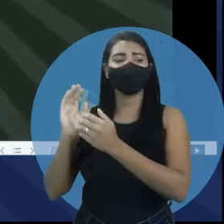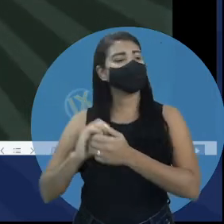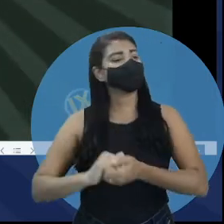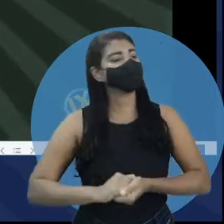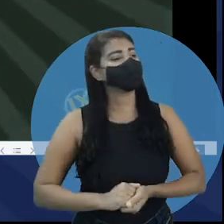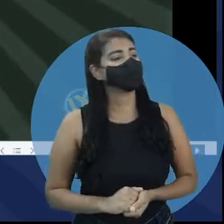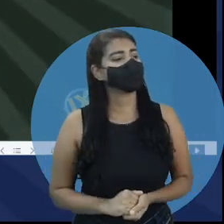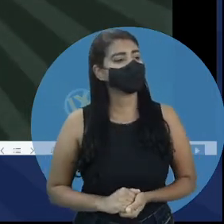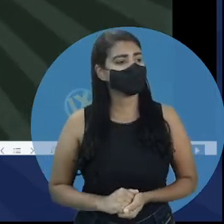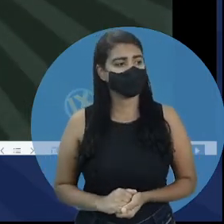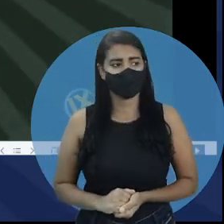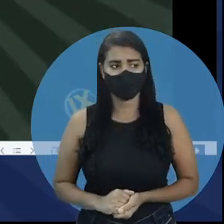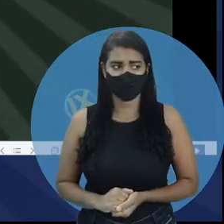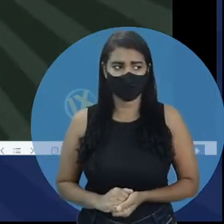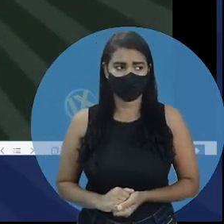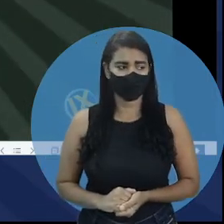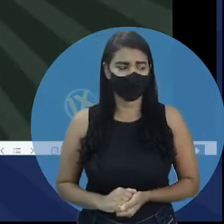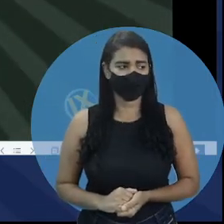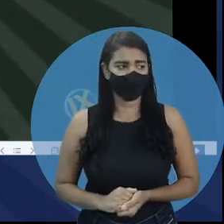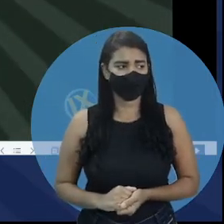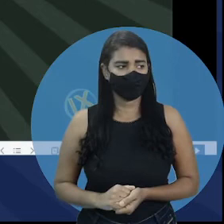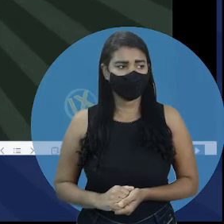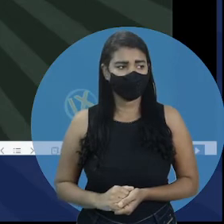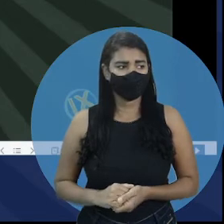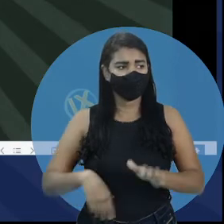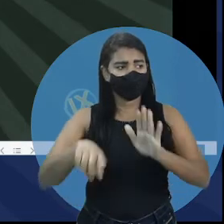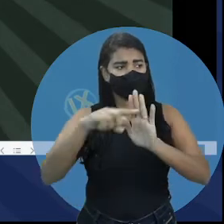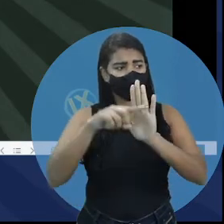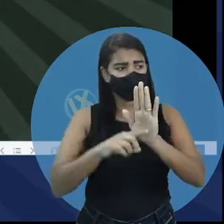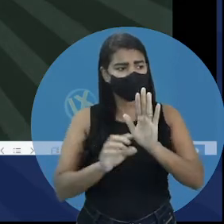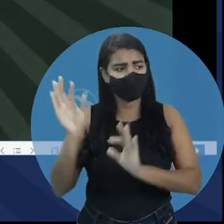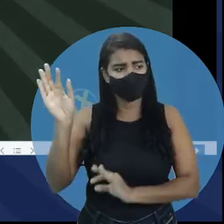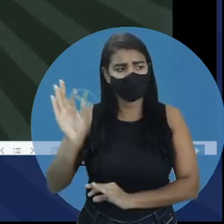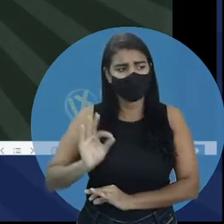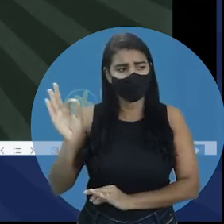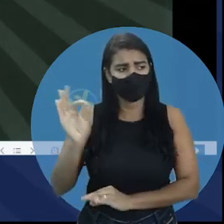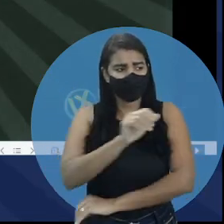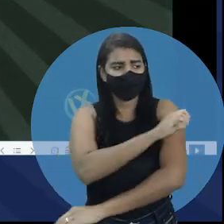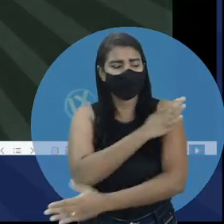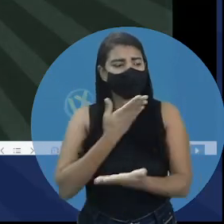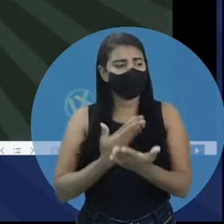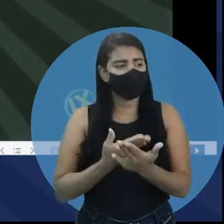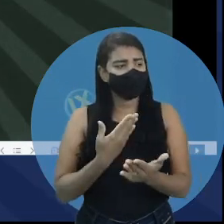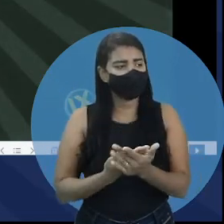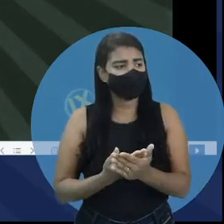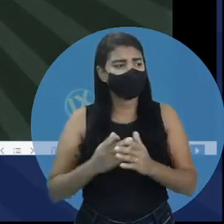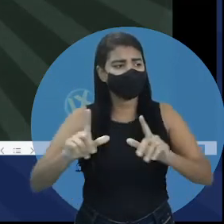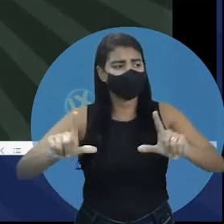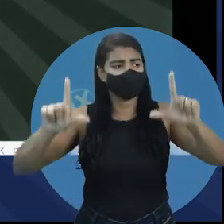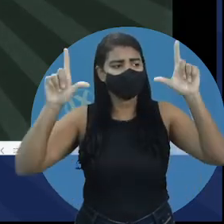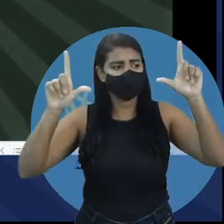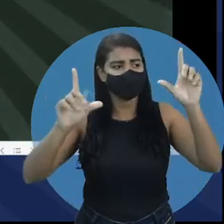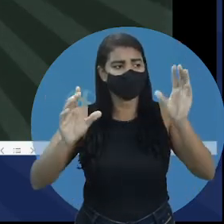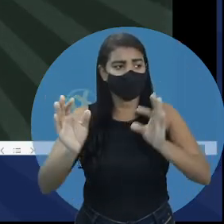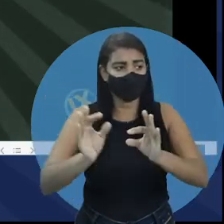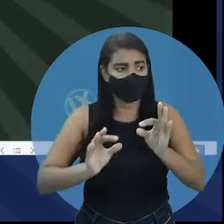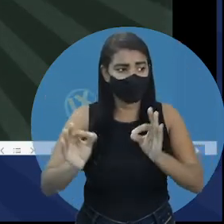Então, aí a gente está determinando quanto foi o nosso percentual, né? Os alunos que fizeram esses slides, então eles foram